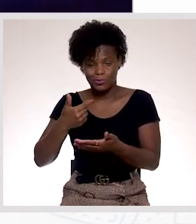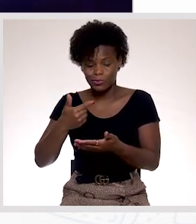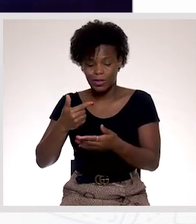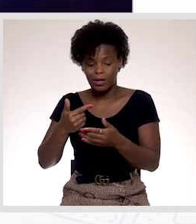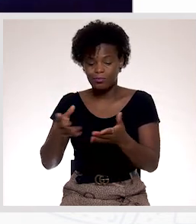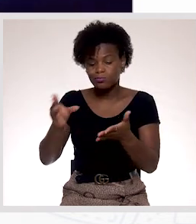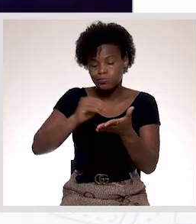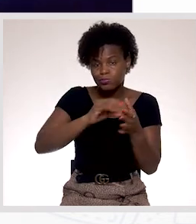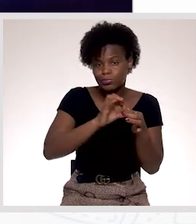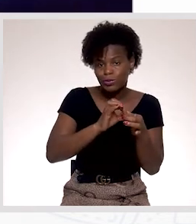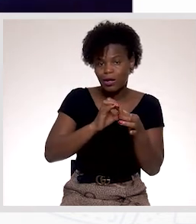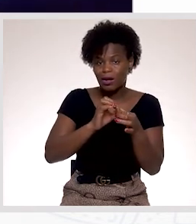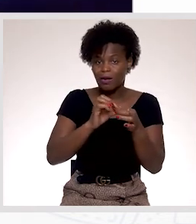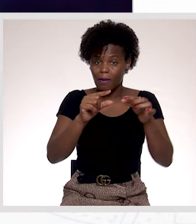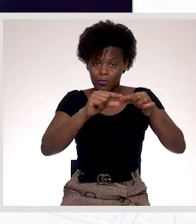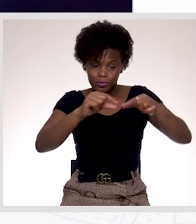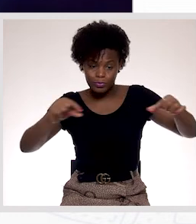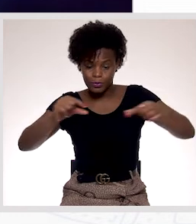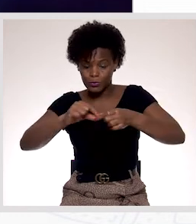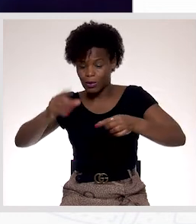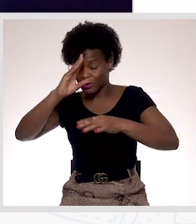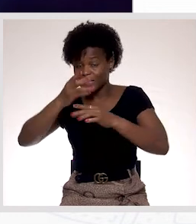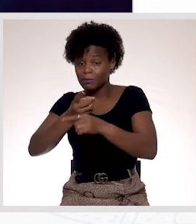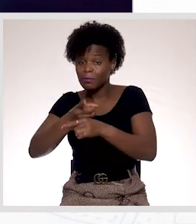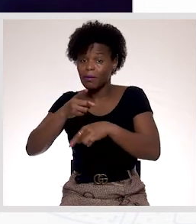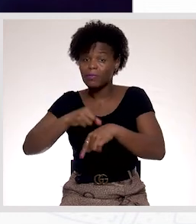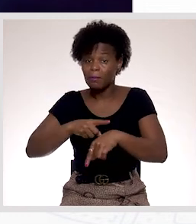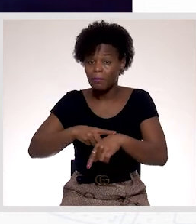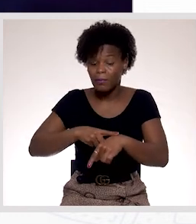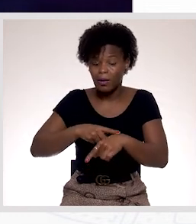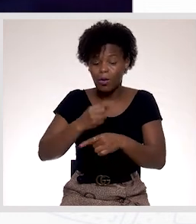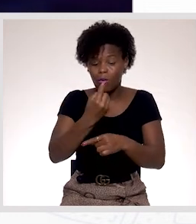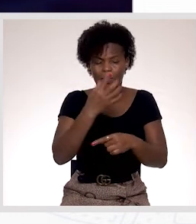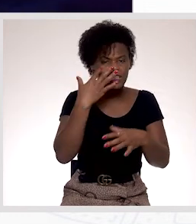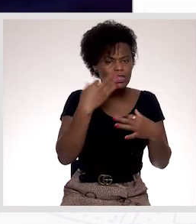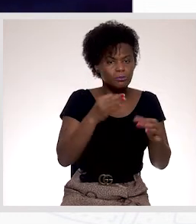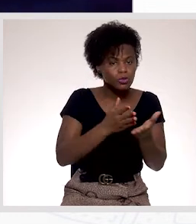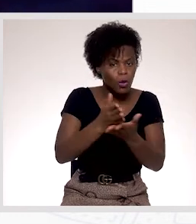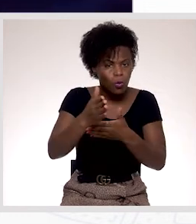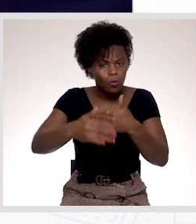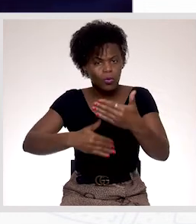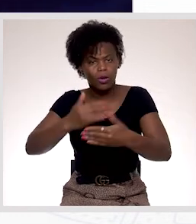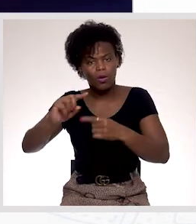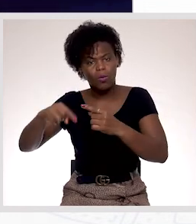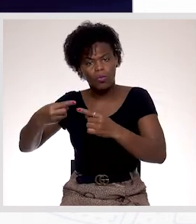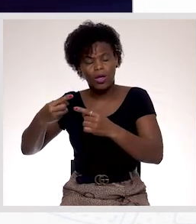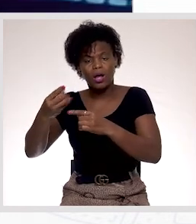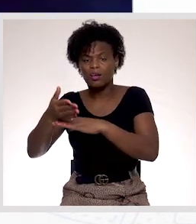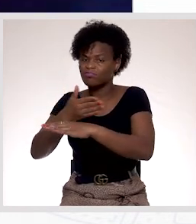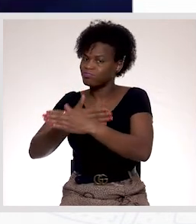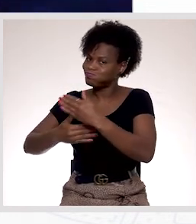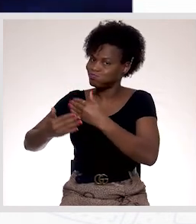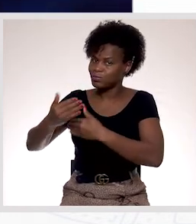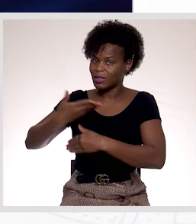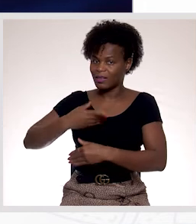A replicação de ambas as cadeias ocorre ao mesmo tempo, uma usando a síntese contínua e a outra usando a